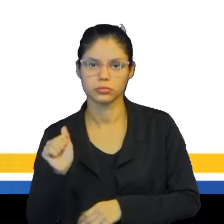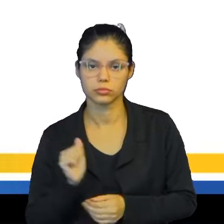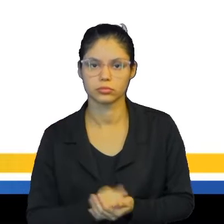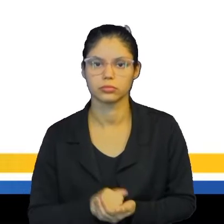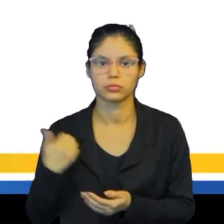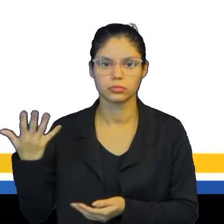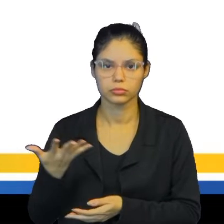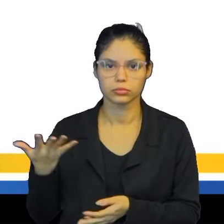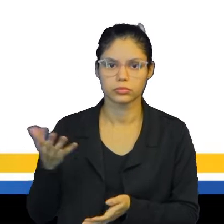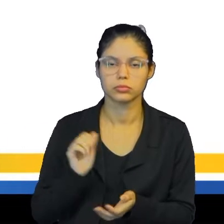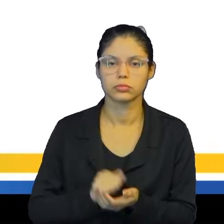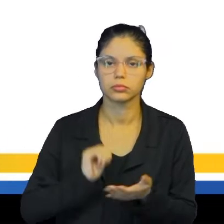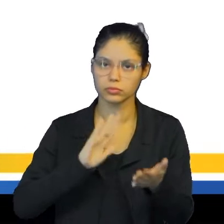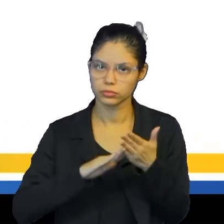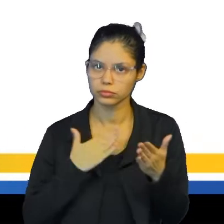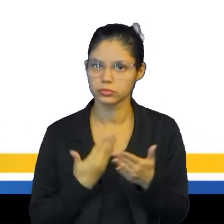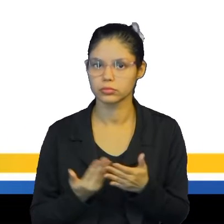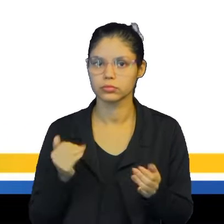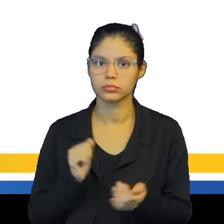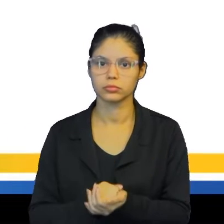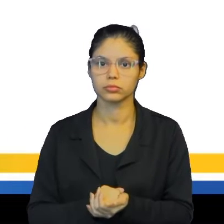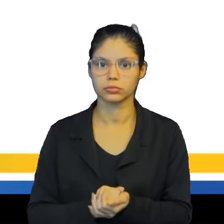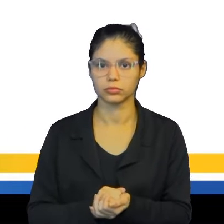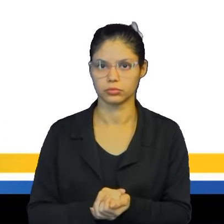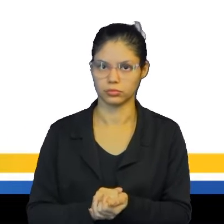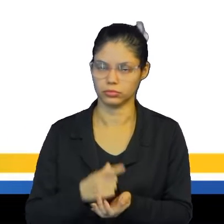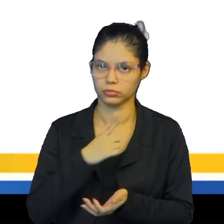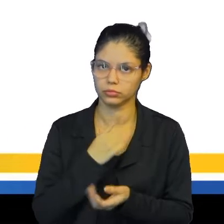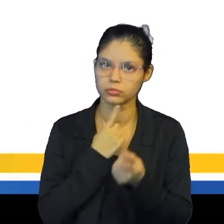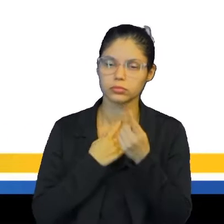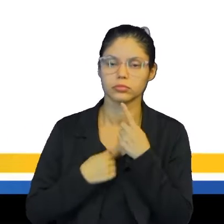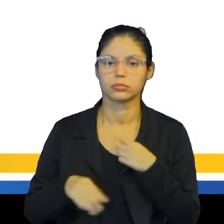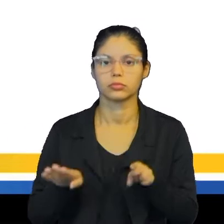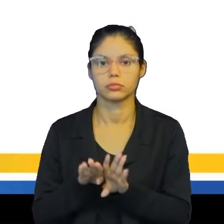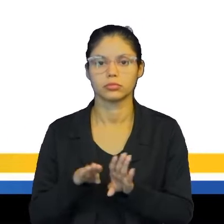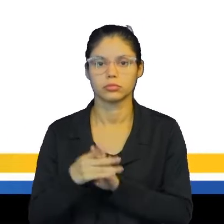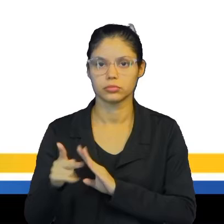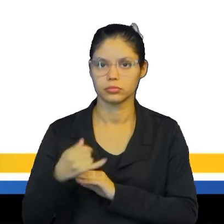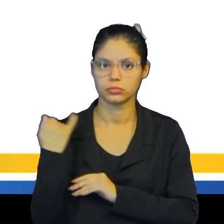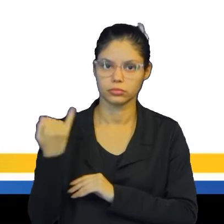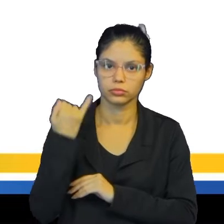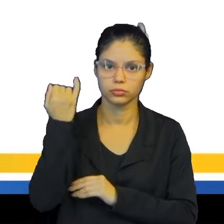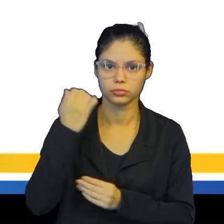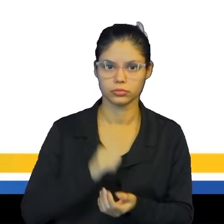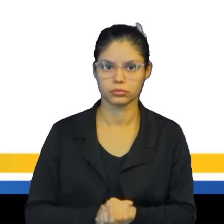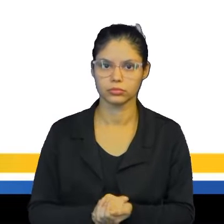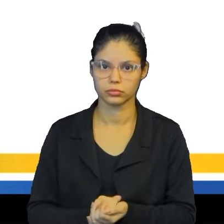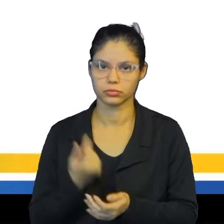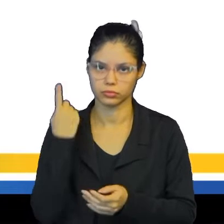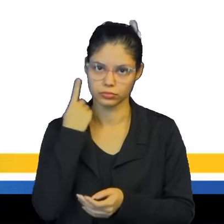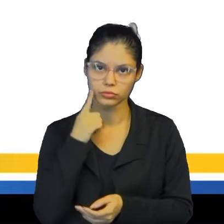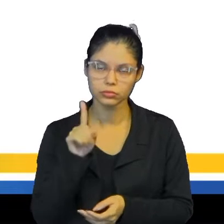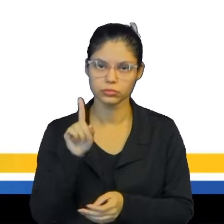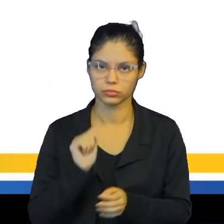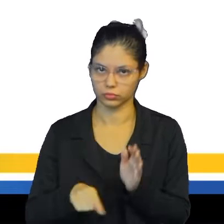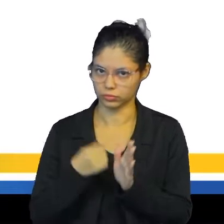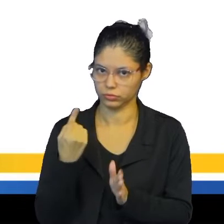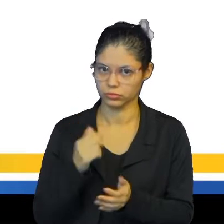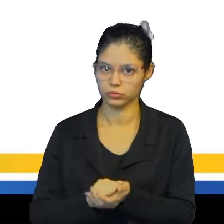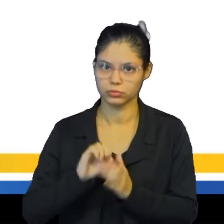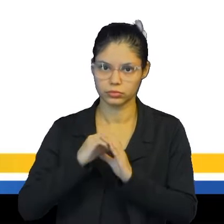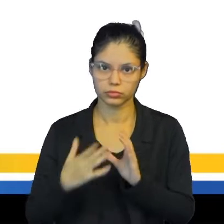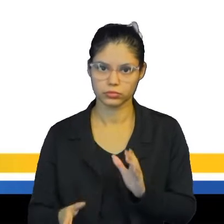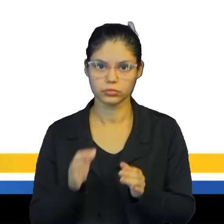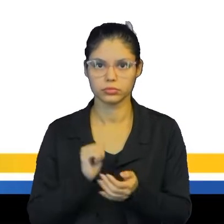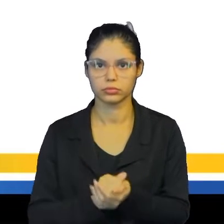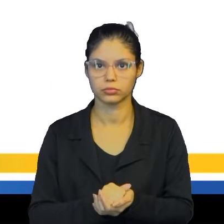básicos. Interpretar visualmente o molde desejado é de suma importância, uma vez que suas